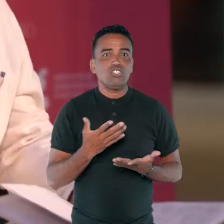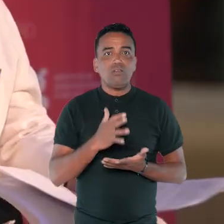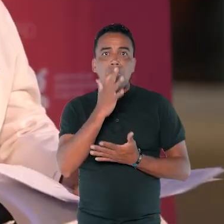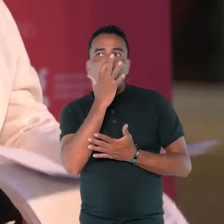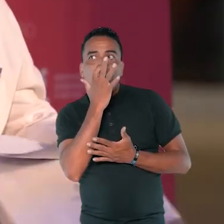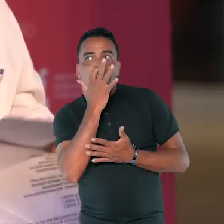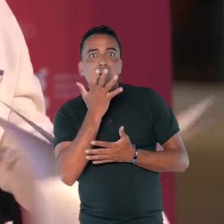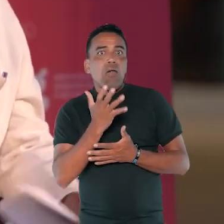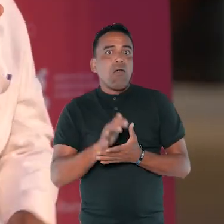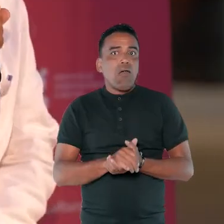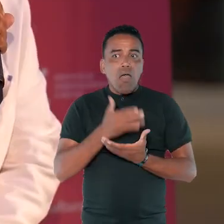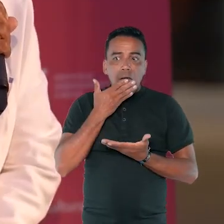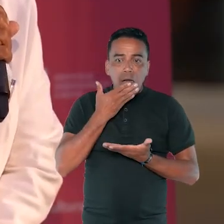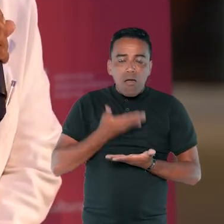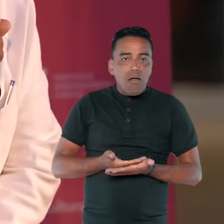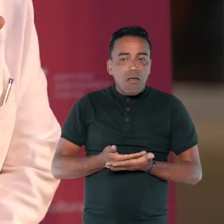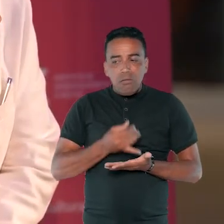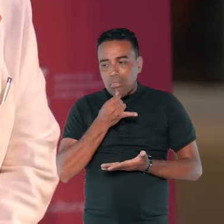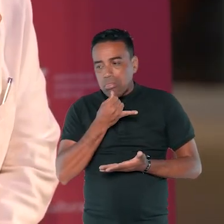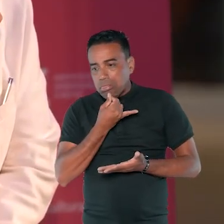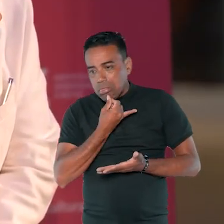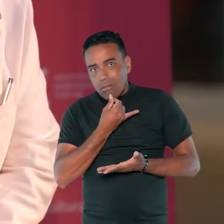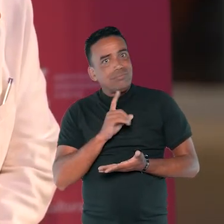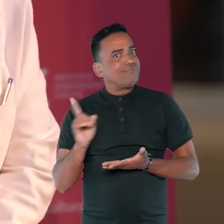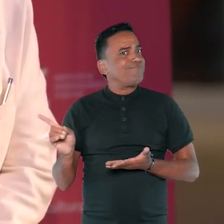abismar a ponto de nos deixarmos entristecer,